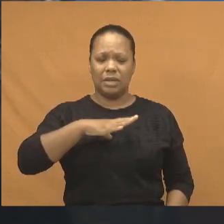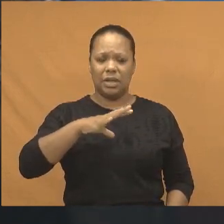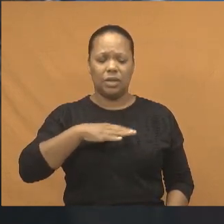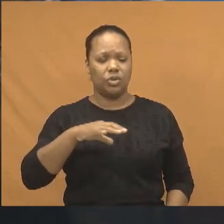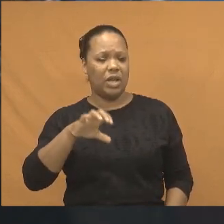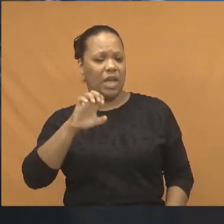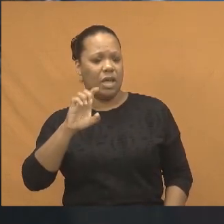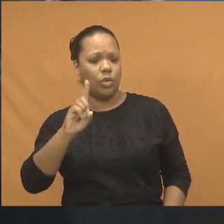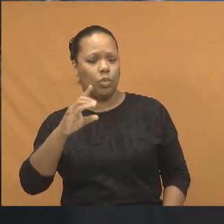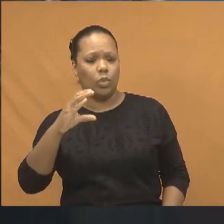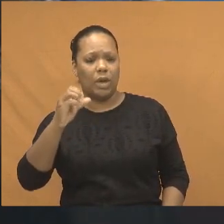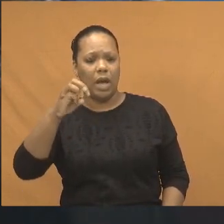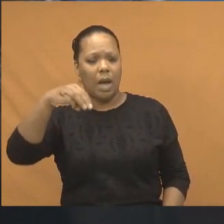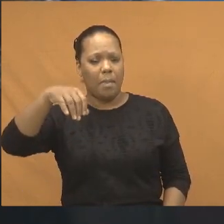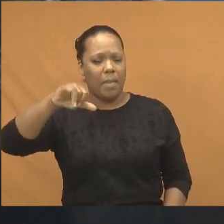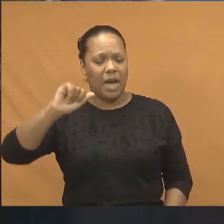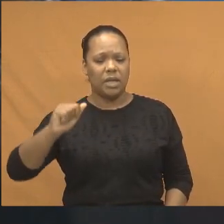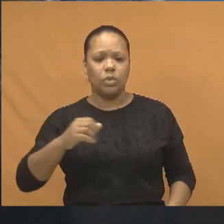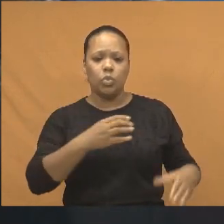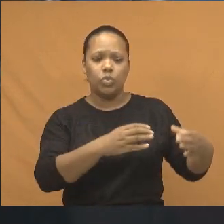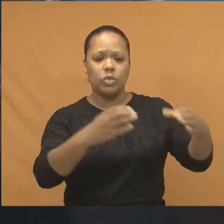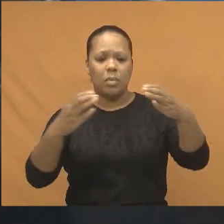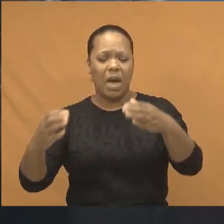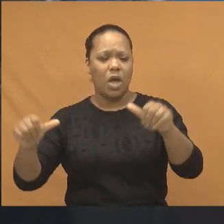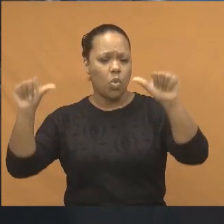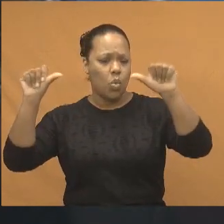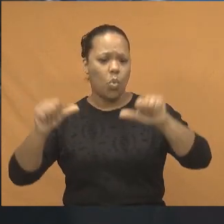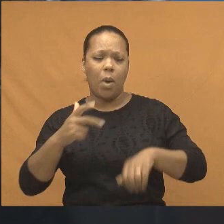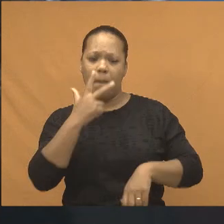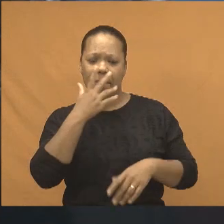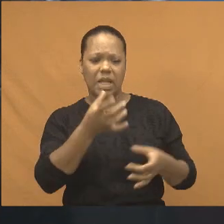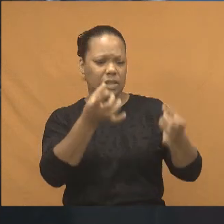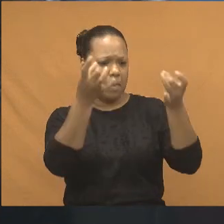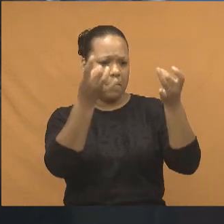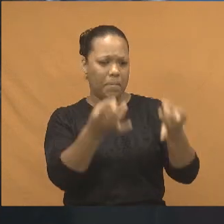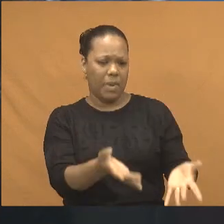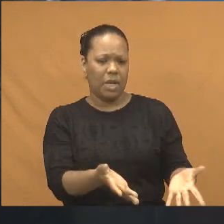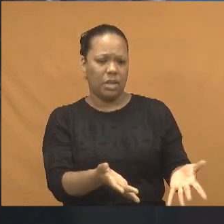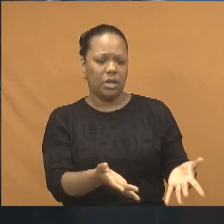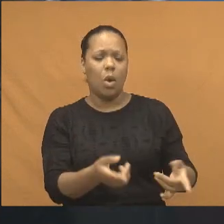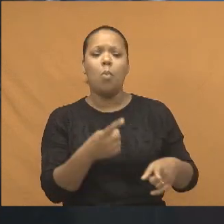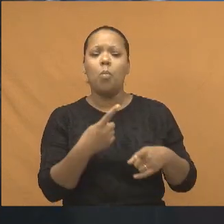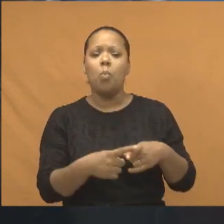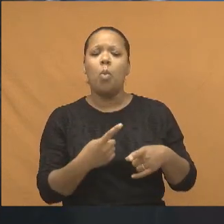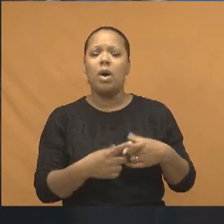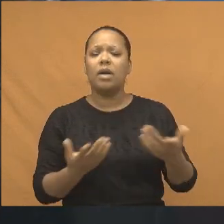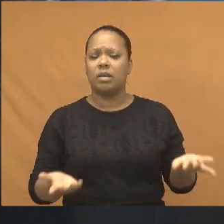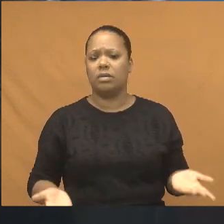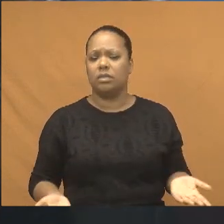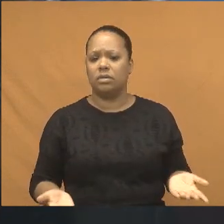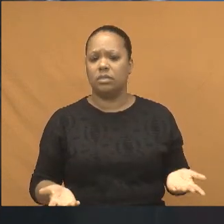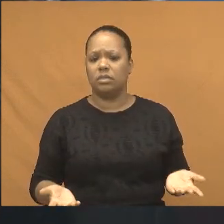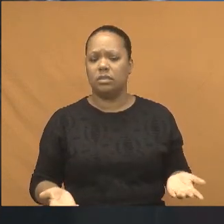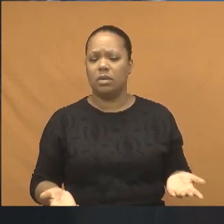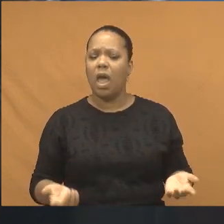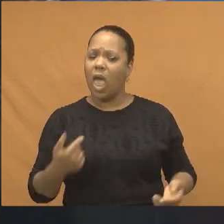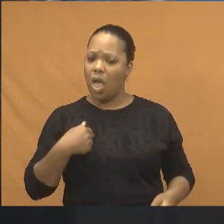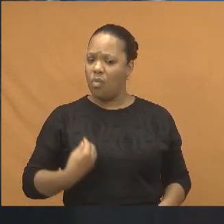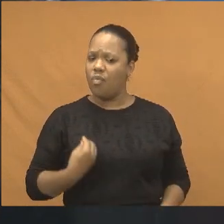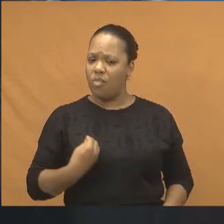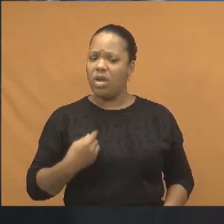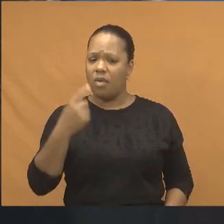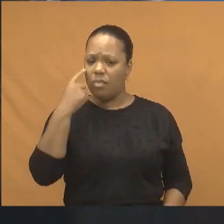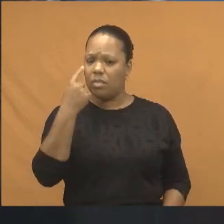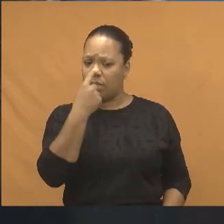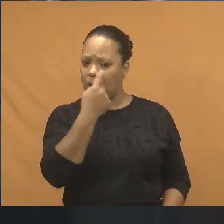tem tudo para as crianças. E por que os bairros têm que ficar abandonados? Por quê? Porque eu também moro em bairro, no